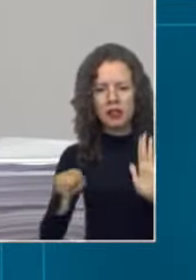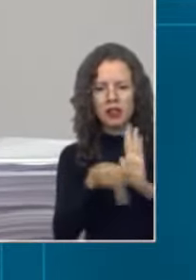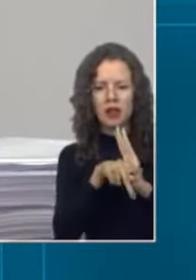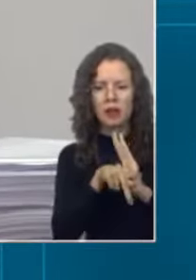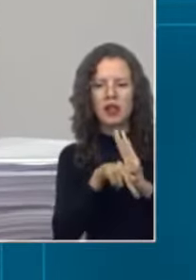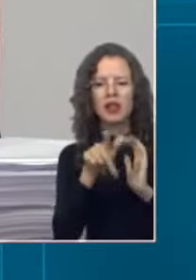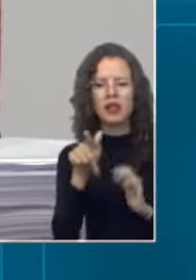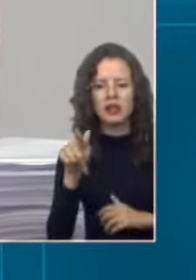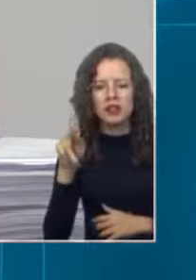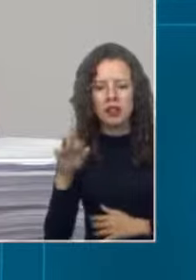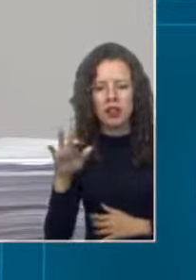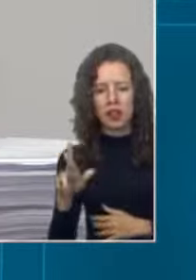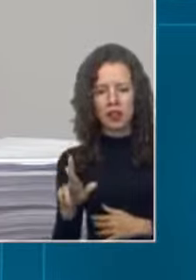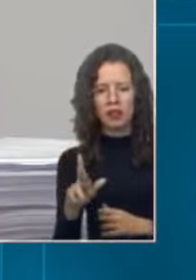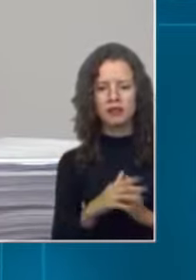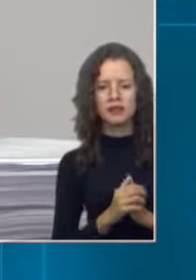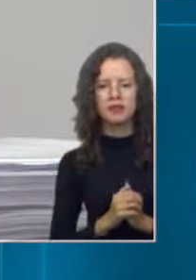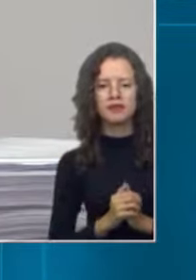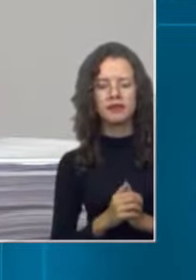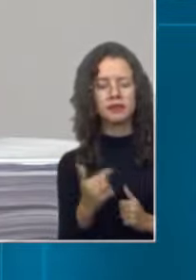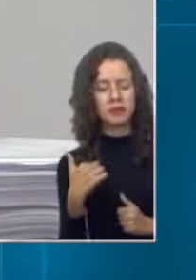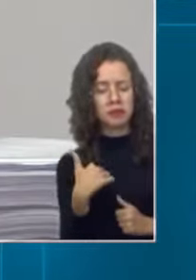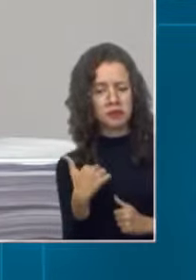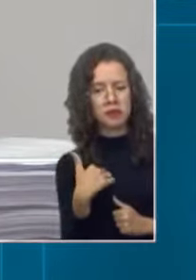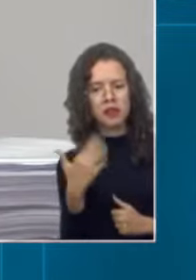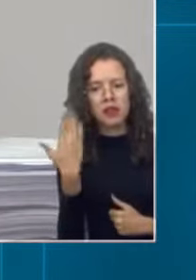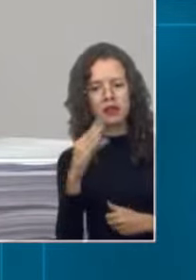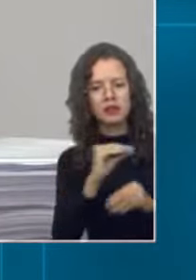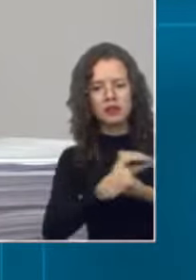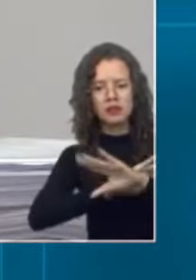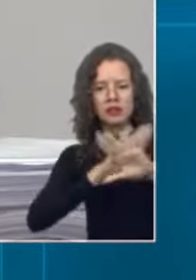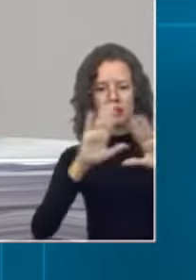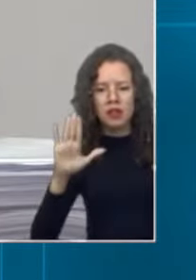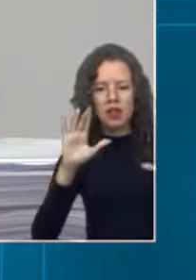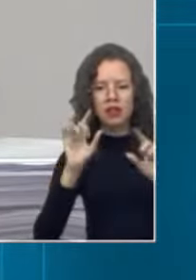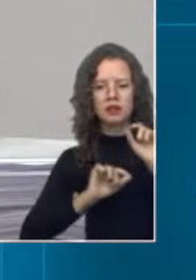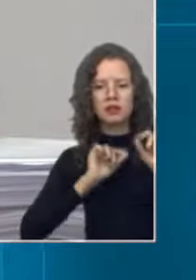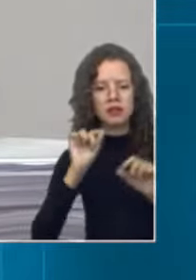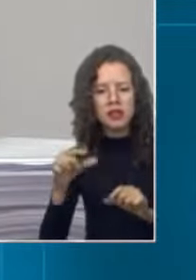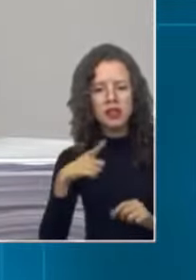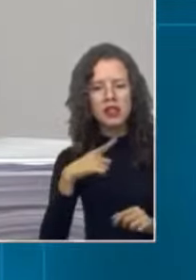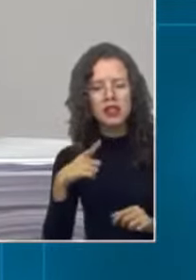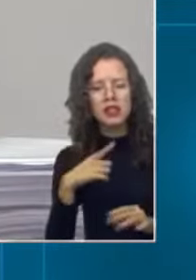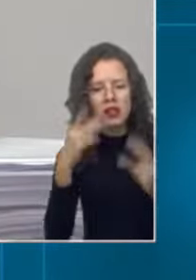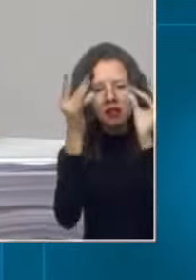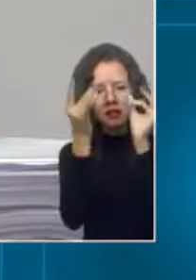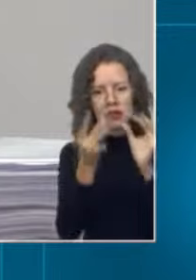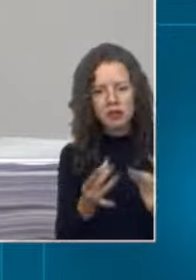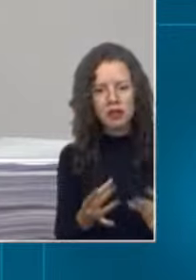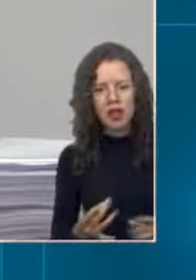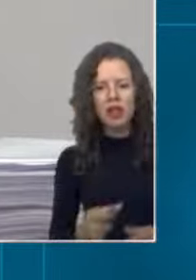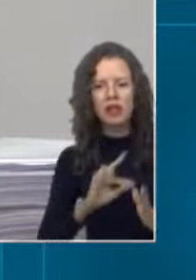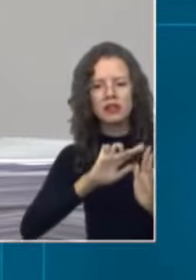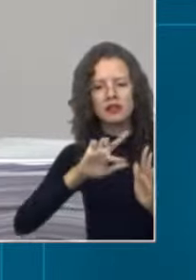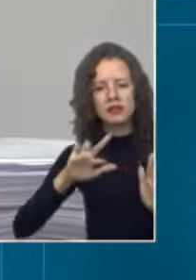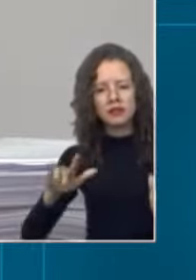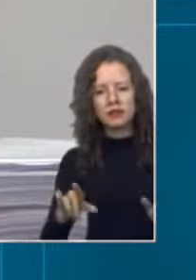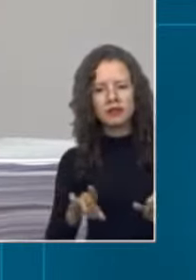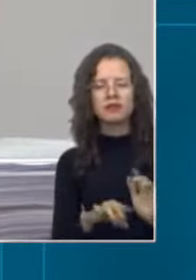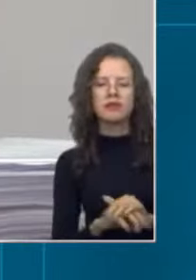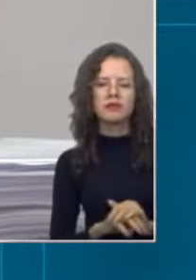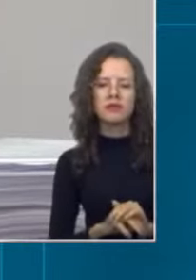a perder capital, por todos os lados já se disputa, bom, será que ele não está acumulando muito poder, entendeu? Então isso